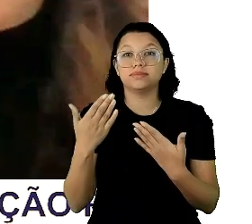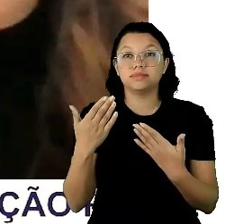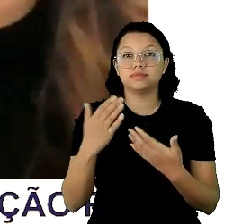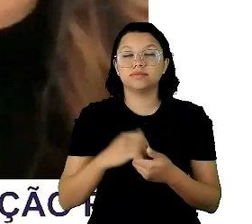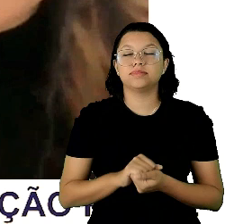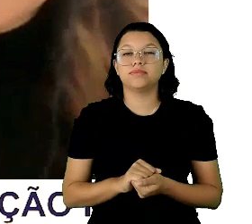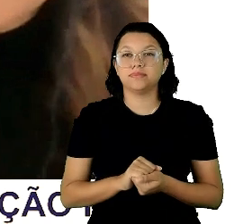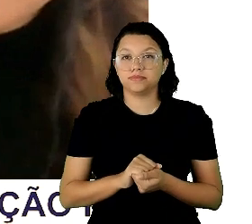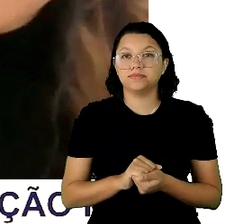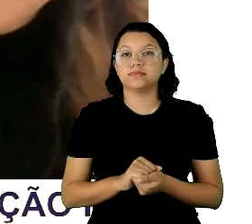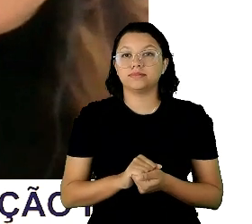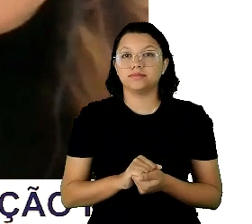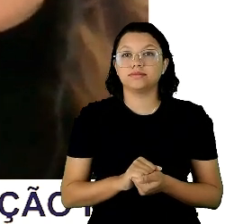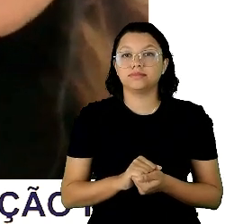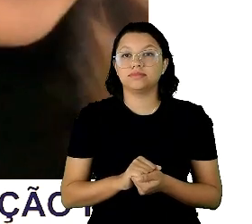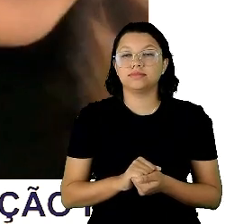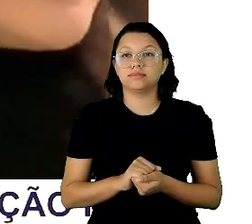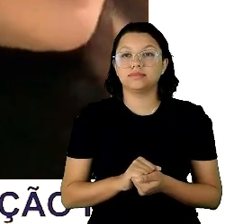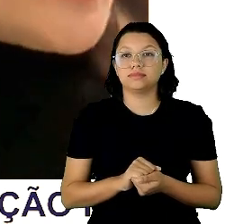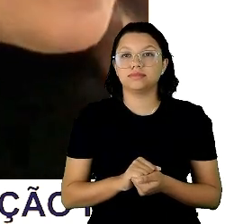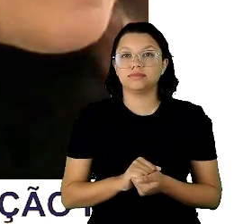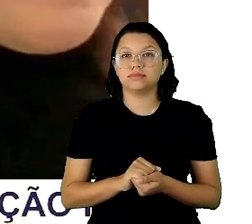Obrigada, doutora Terezinha.